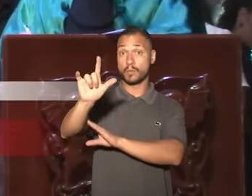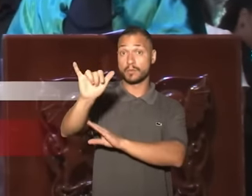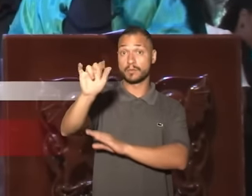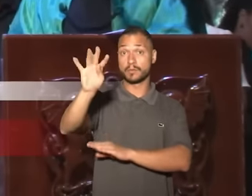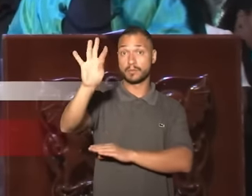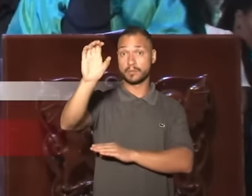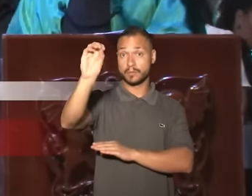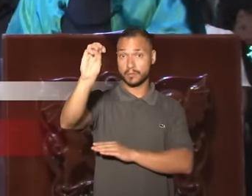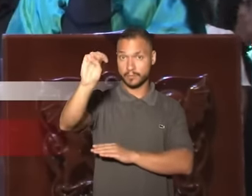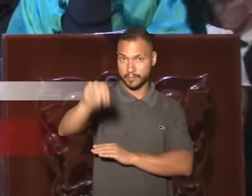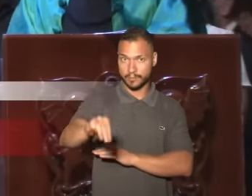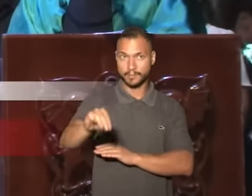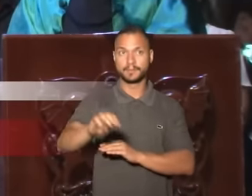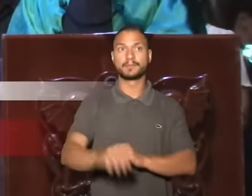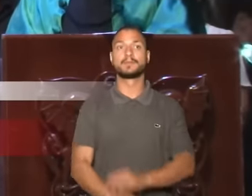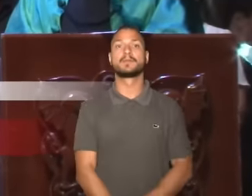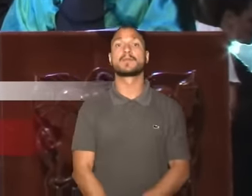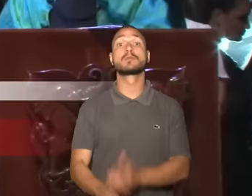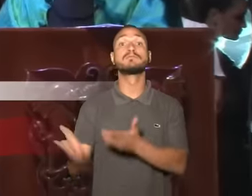Rodrigues.